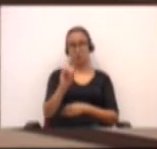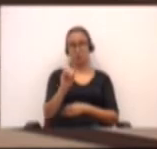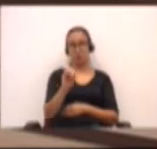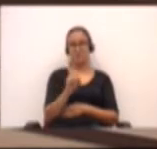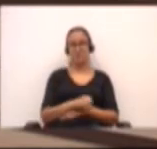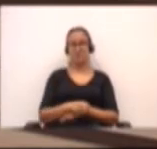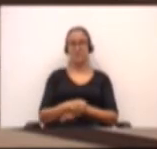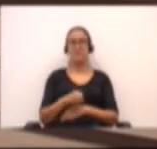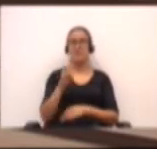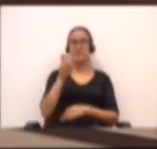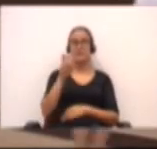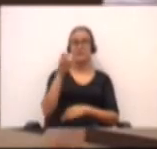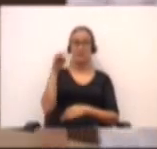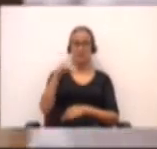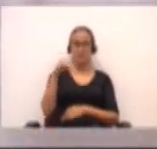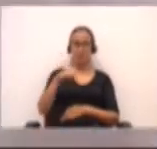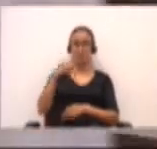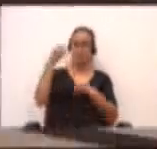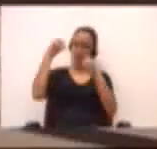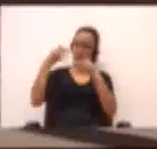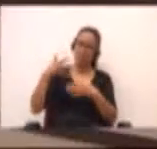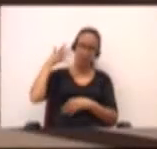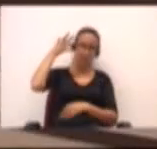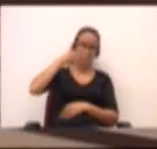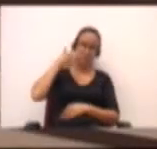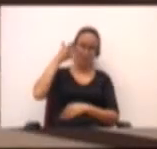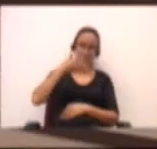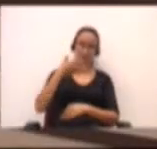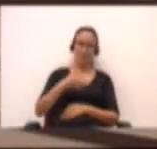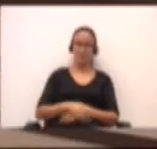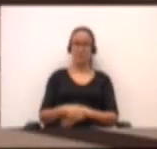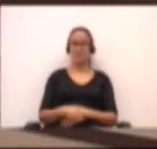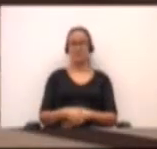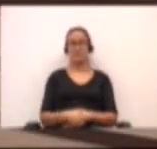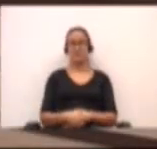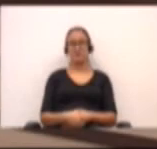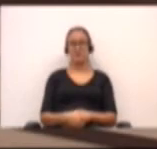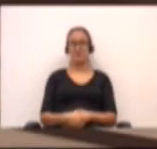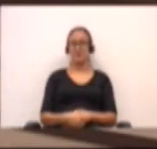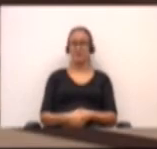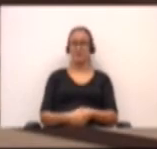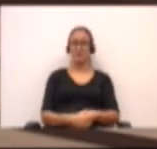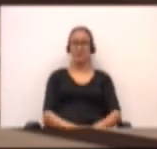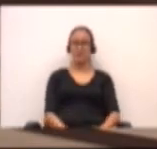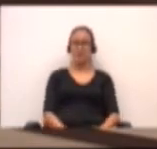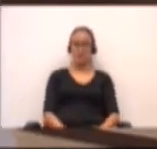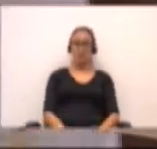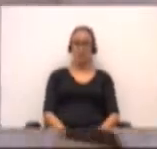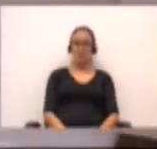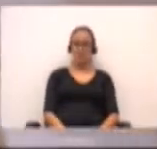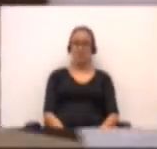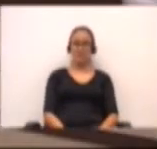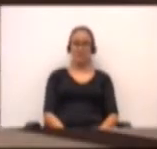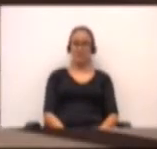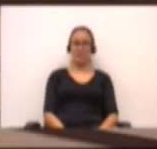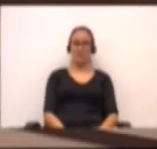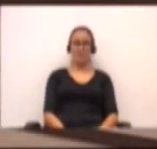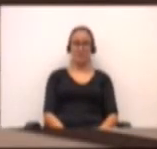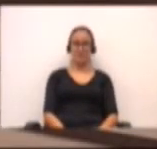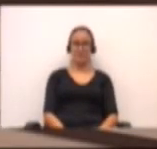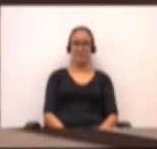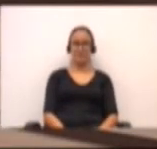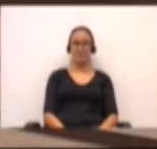para deliberar sobre o assunto que ele traz a esta casa.